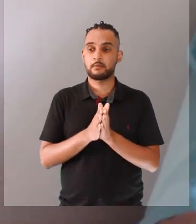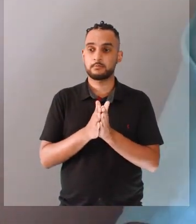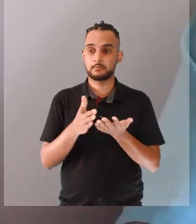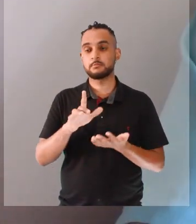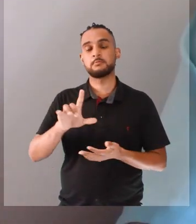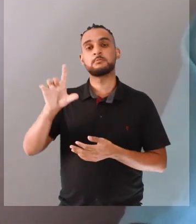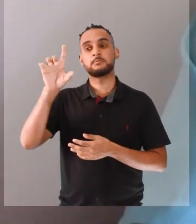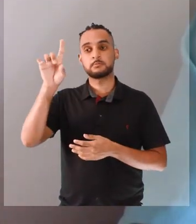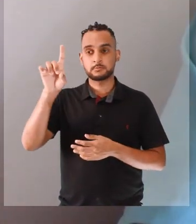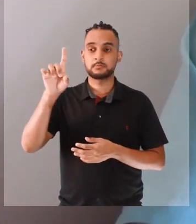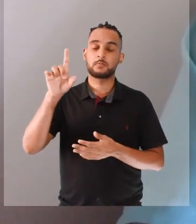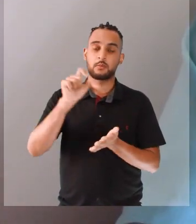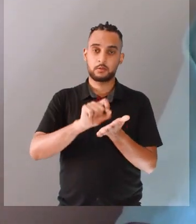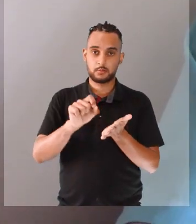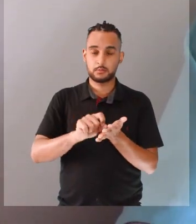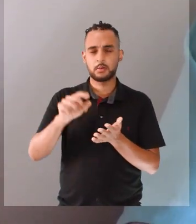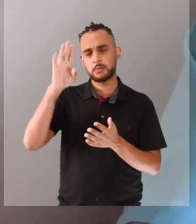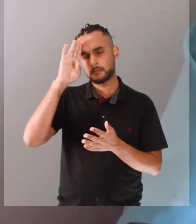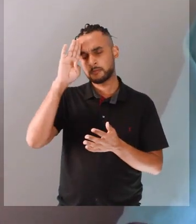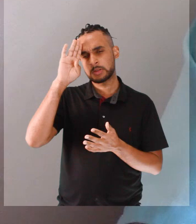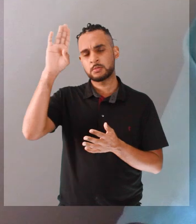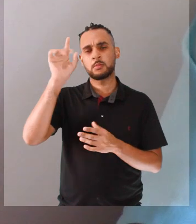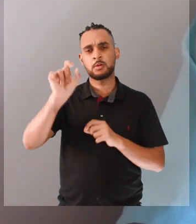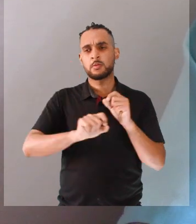escreviam. O que está na Bíblia cristã,